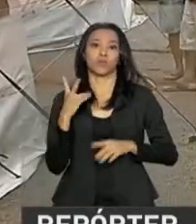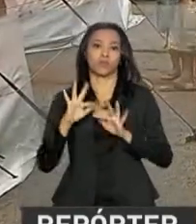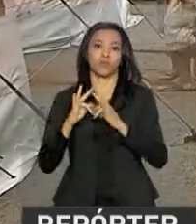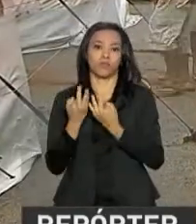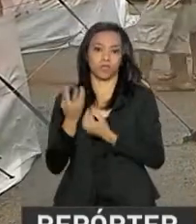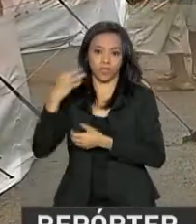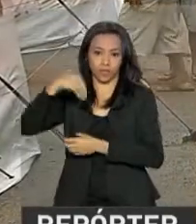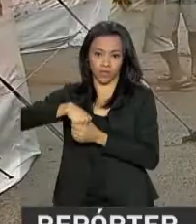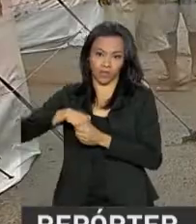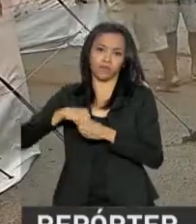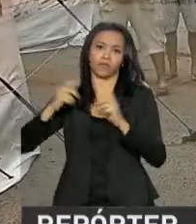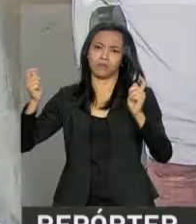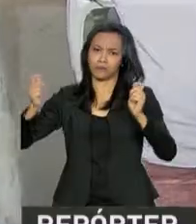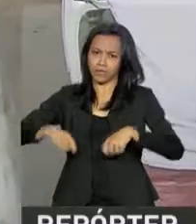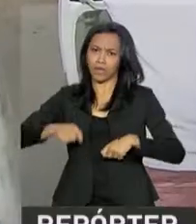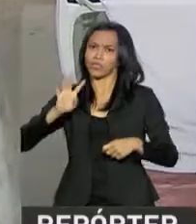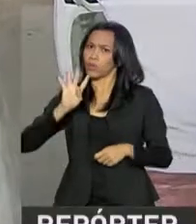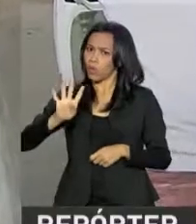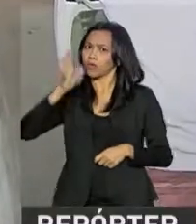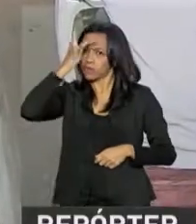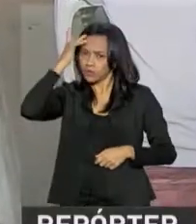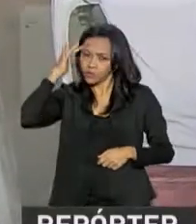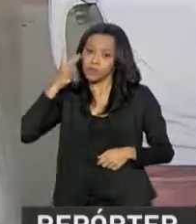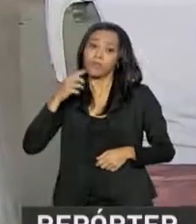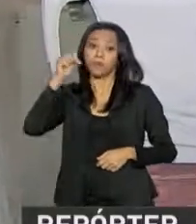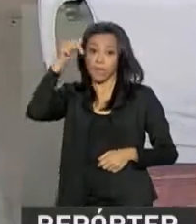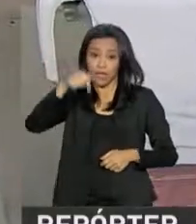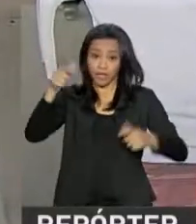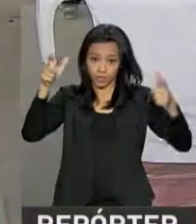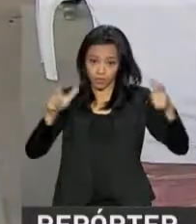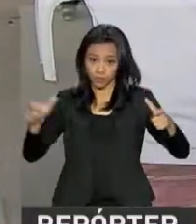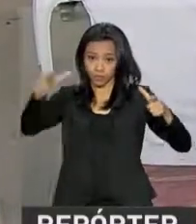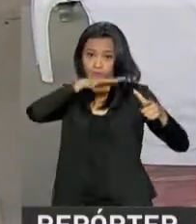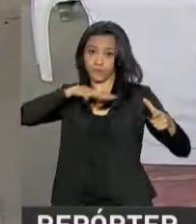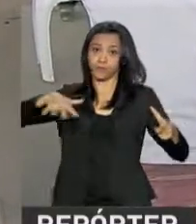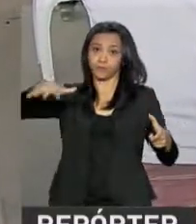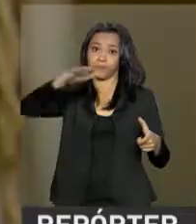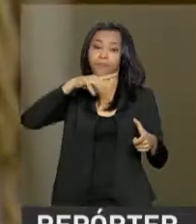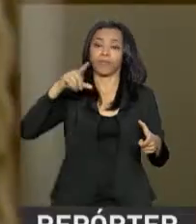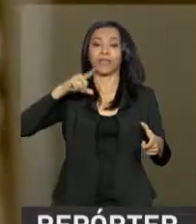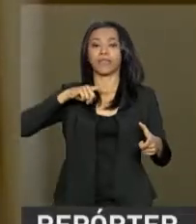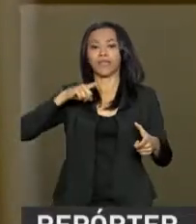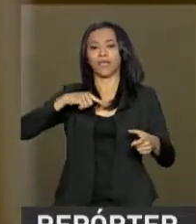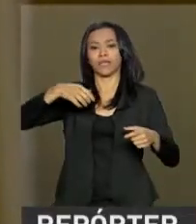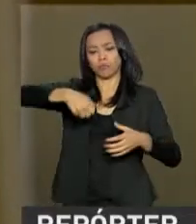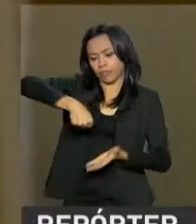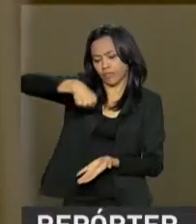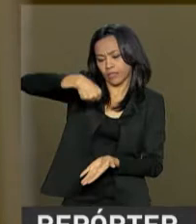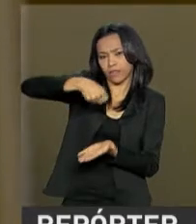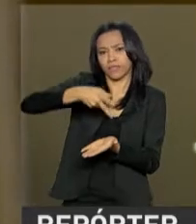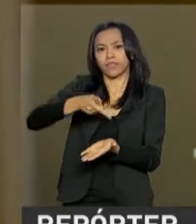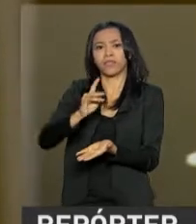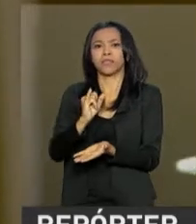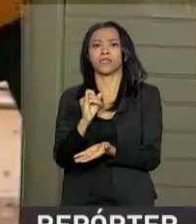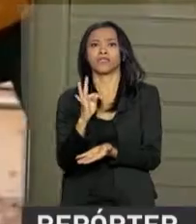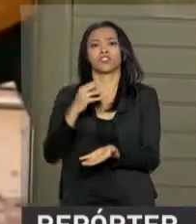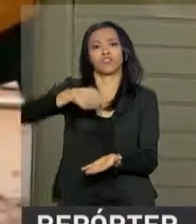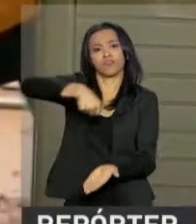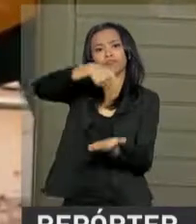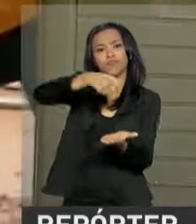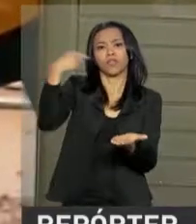de até 4 pessoas. Aqui, os imigrantes venezuelanos recebem kit com itens de higiene